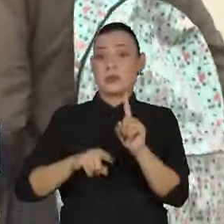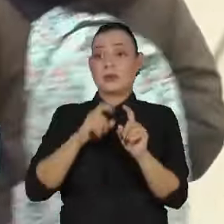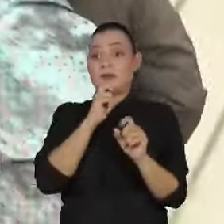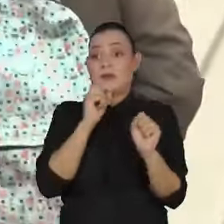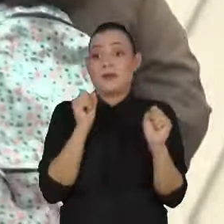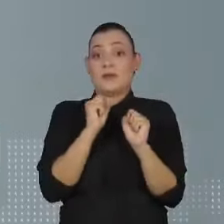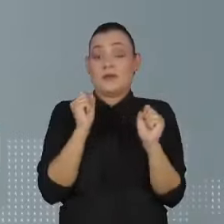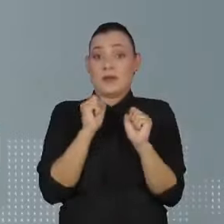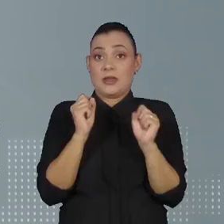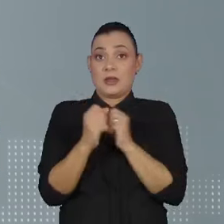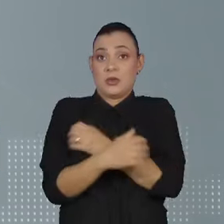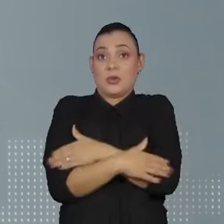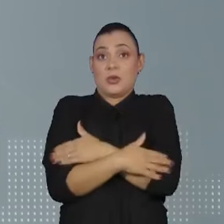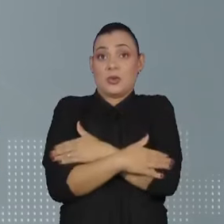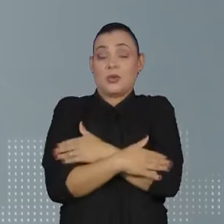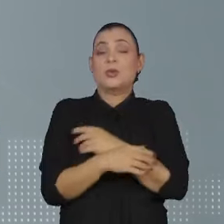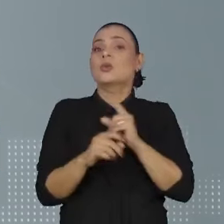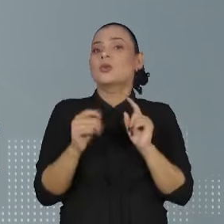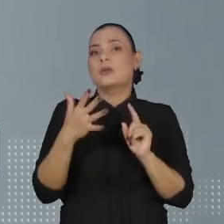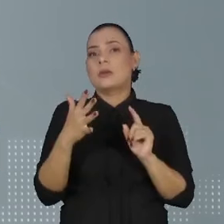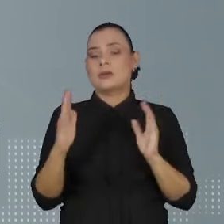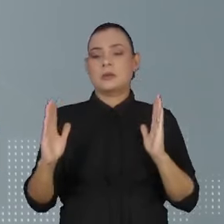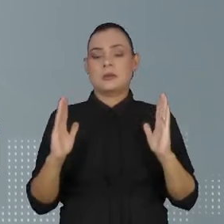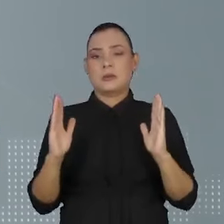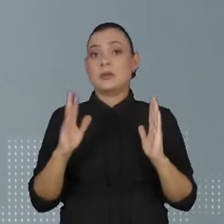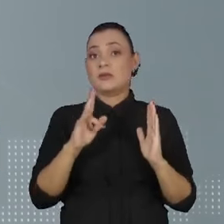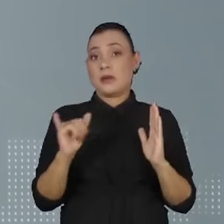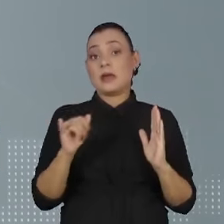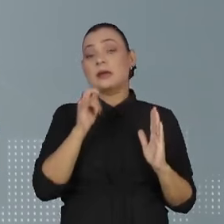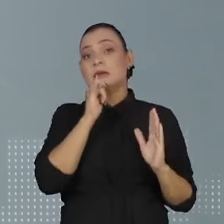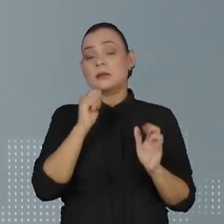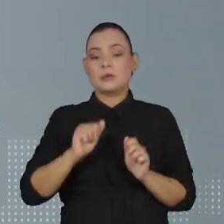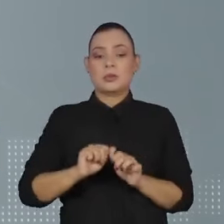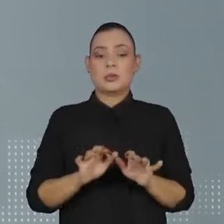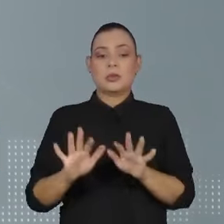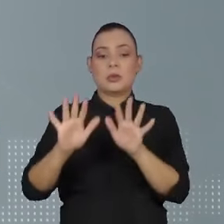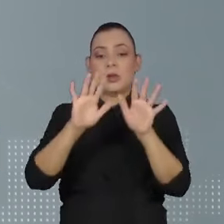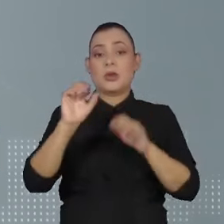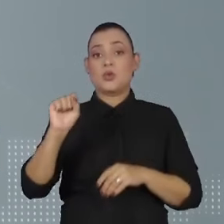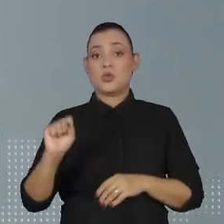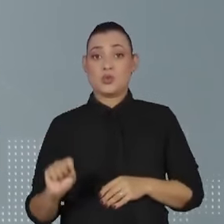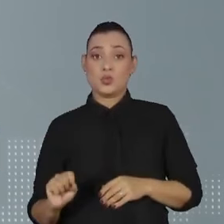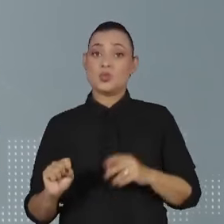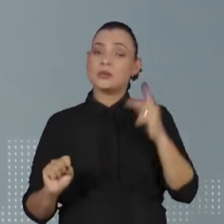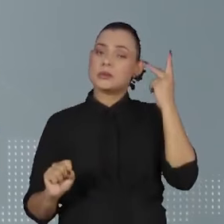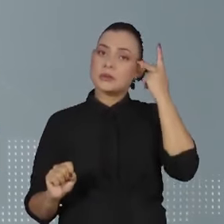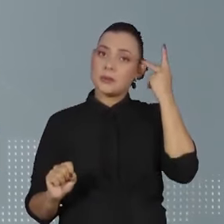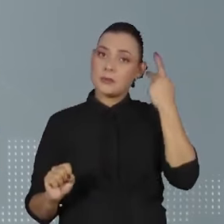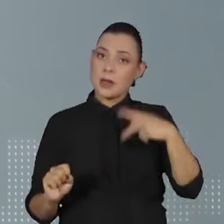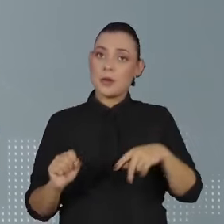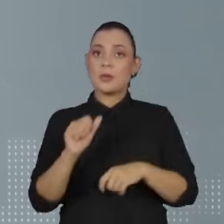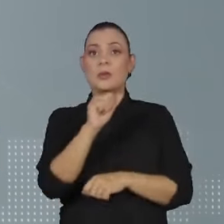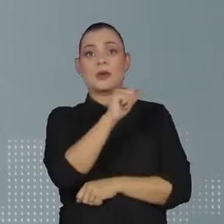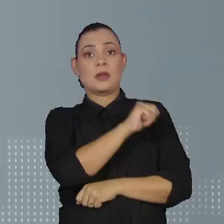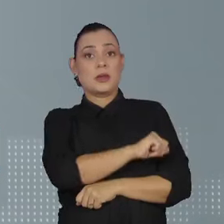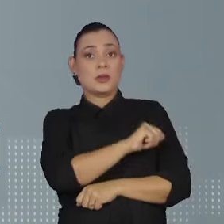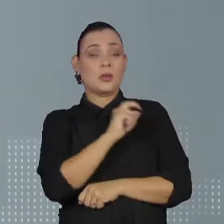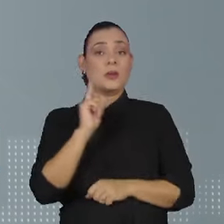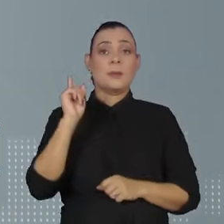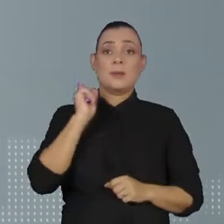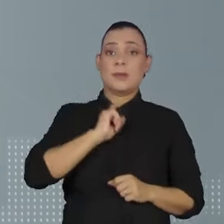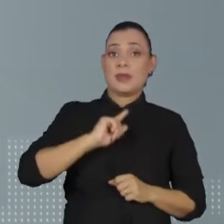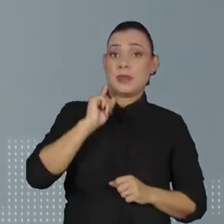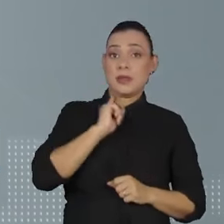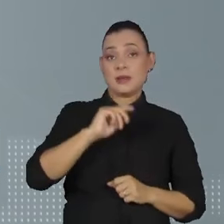esta época do ano segundo imet a frente fria vai atingir os estados de São Paulo Rio de Janeiro Minas